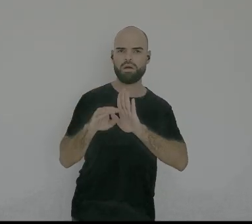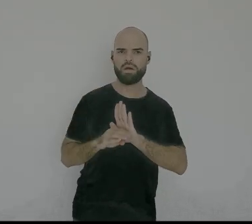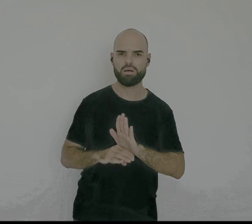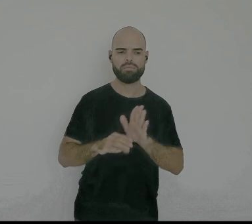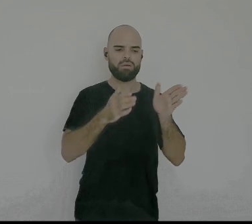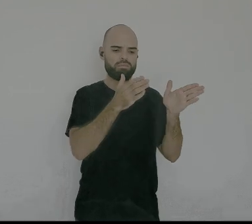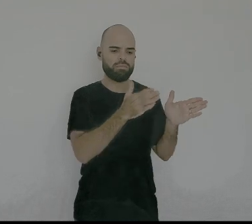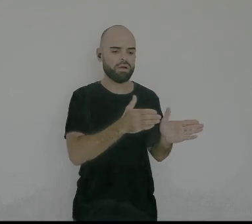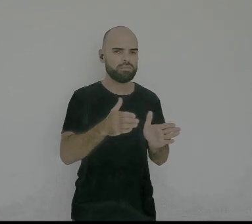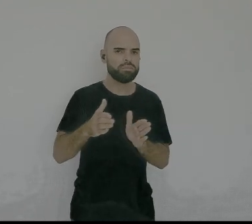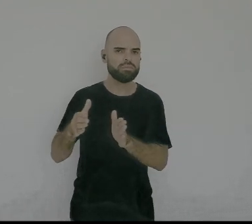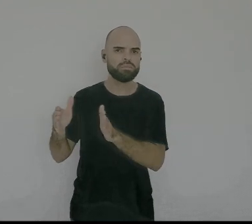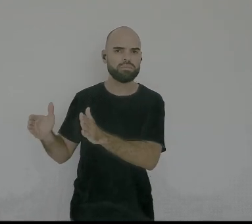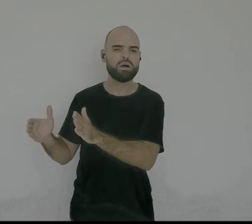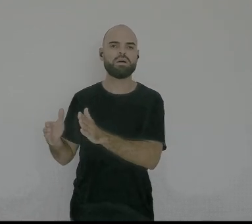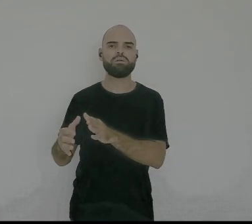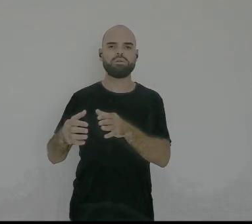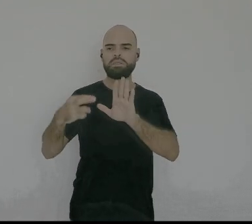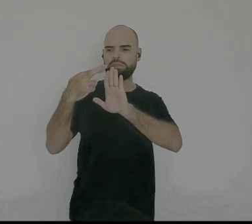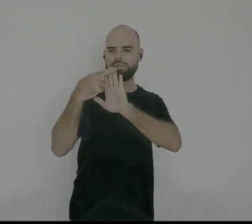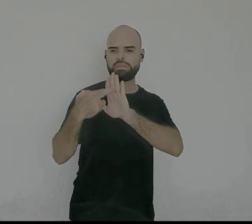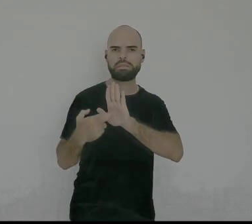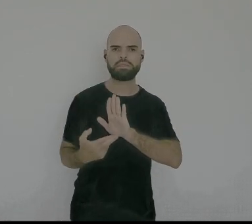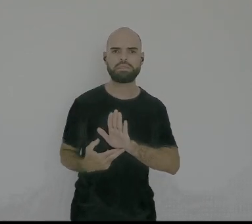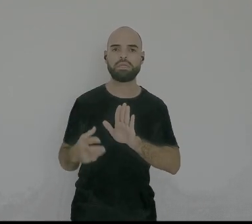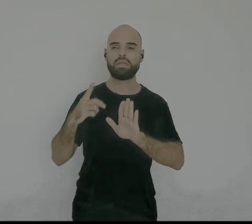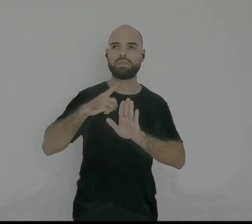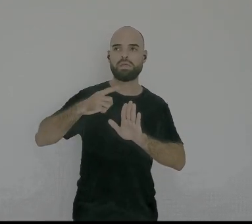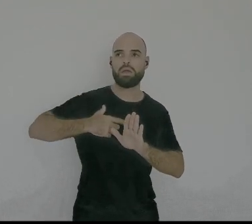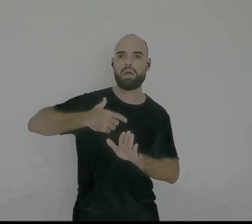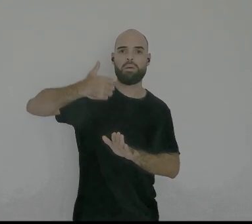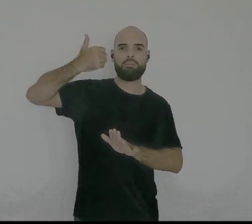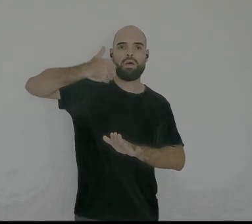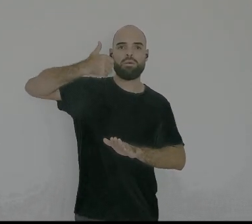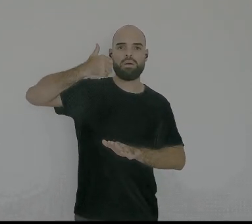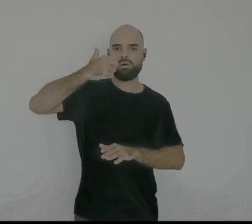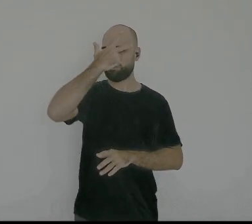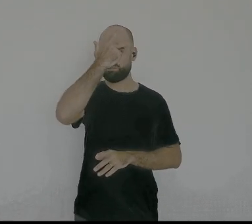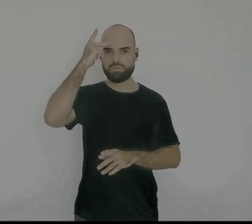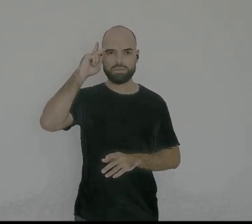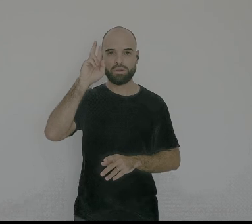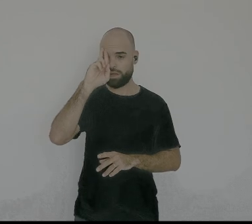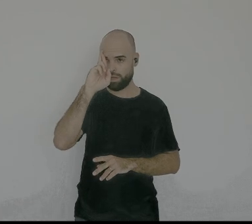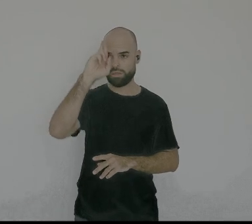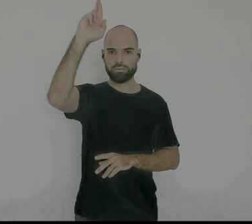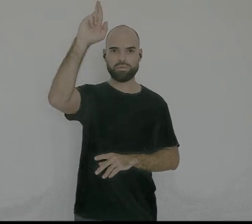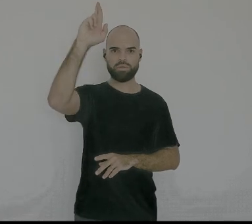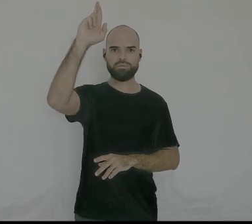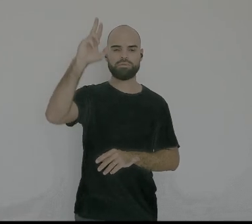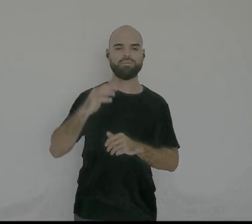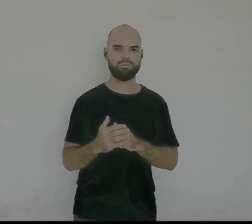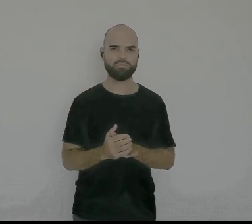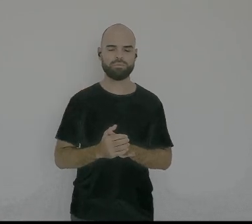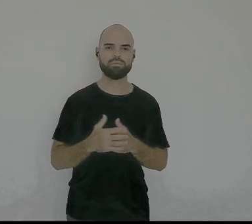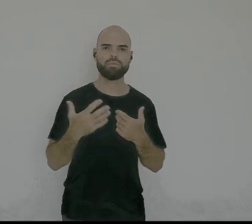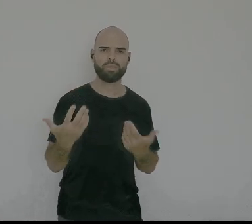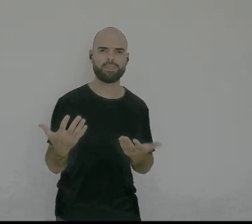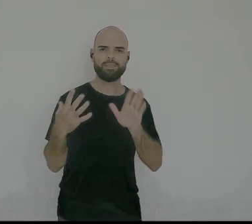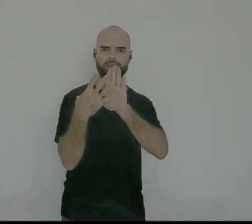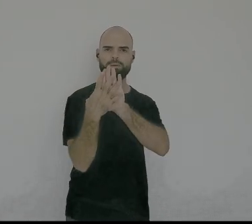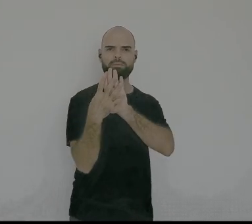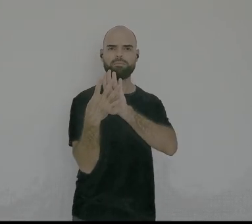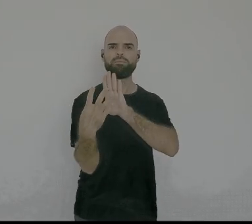a coordenação é feita principalmente pelo uso de planos, rotinas e protocolos desenhados por aqueles que ocupam o topo da